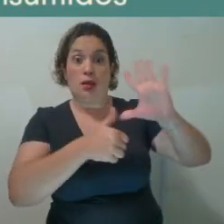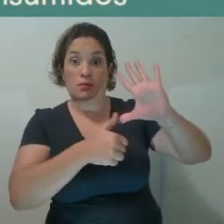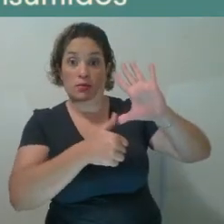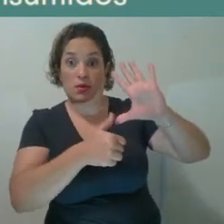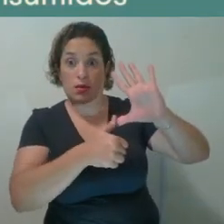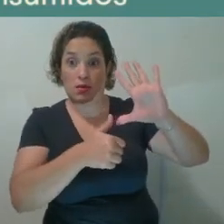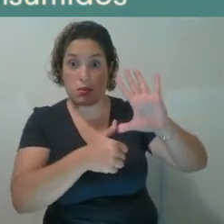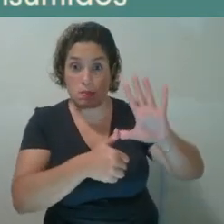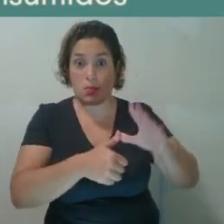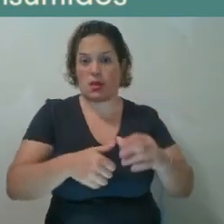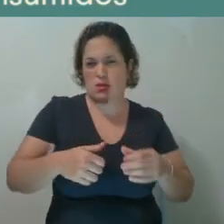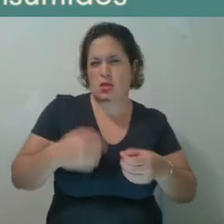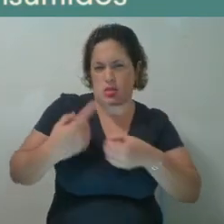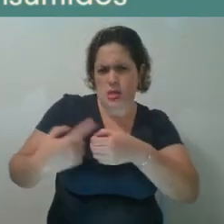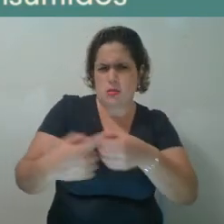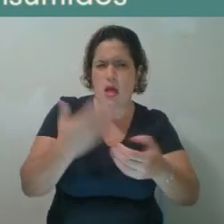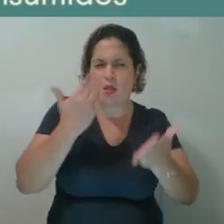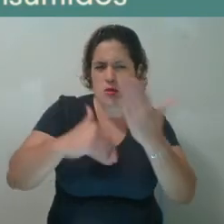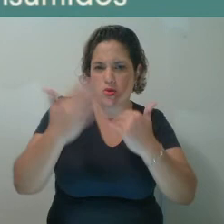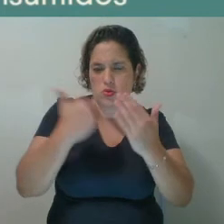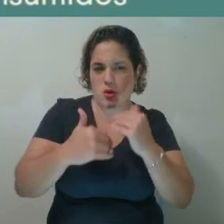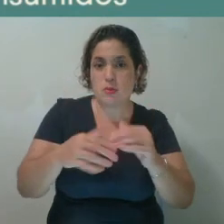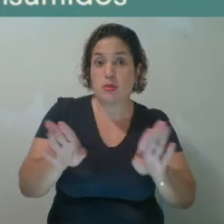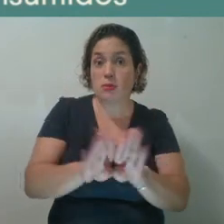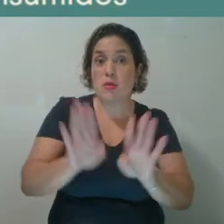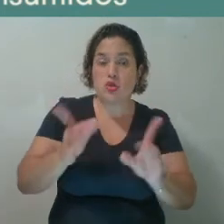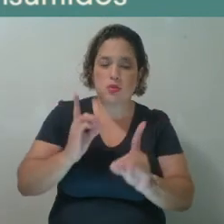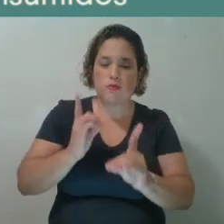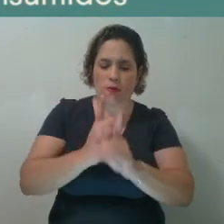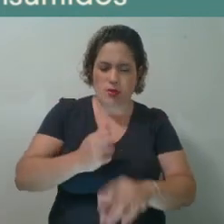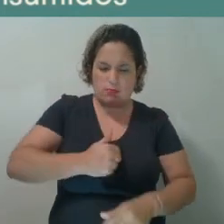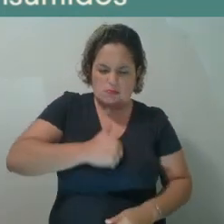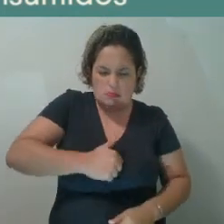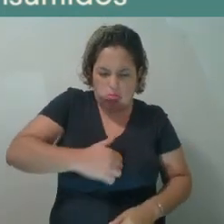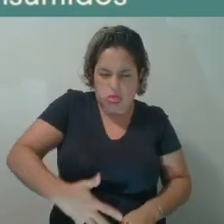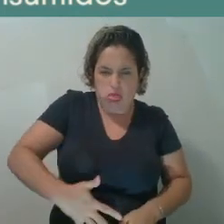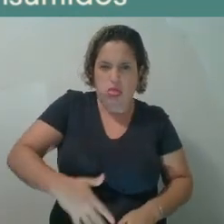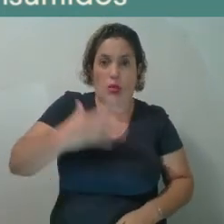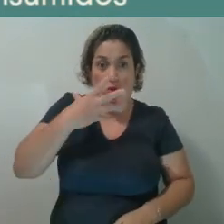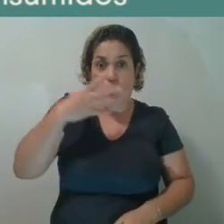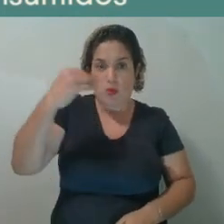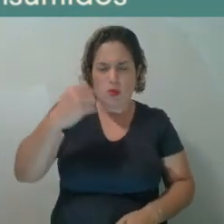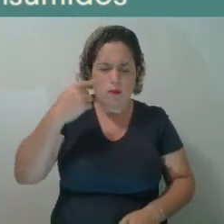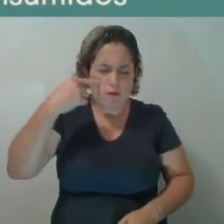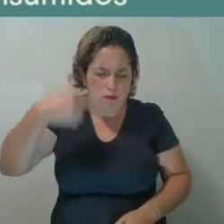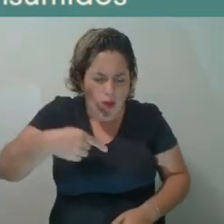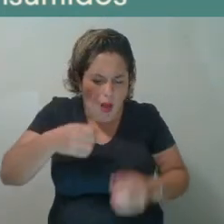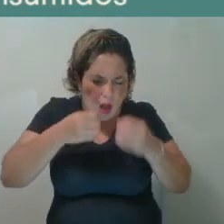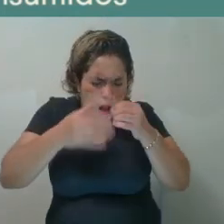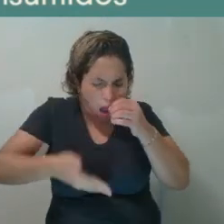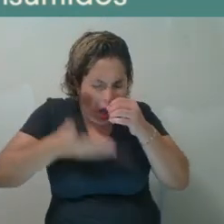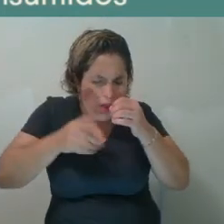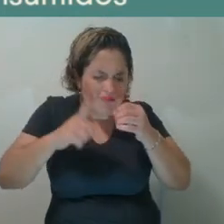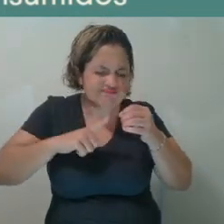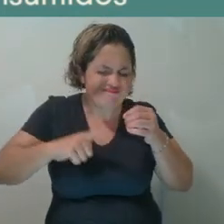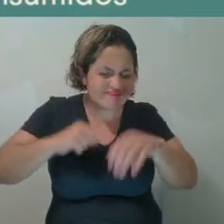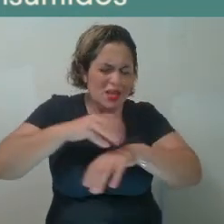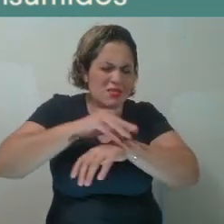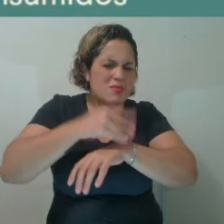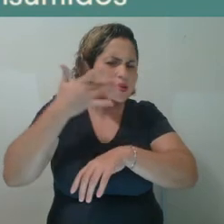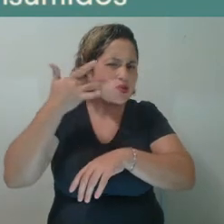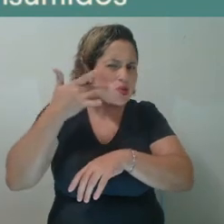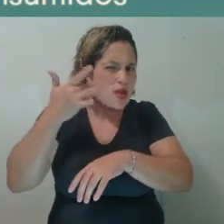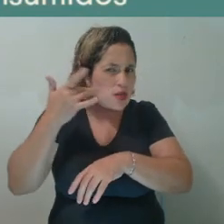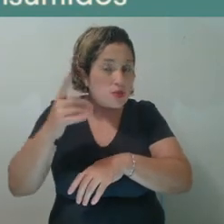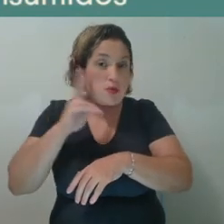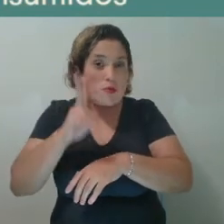Norte. Foi encontrado pelo de gato nas fezes desses animais, e considerando também uma população de 1.000